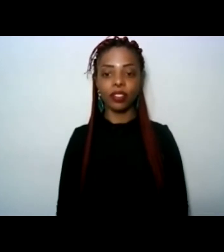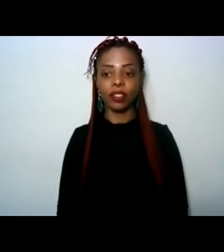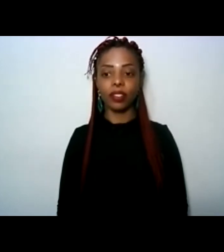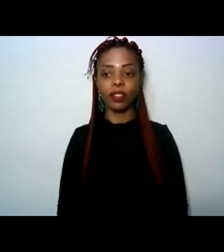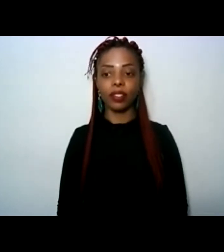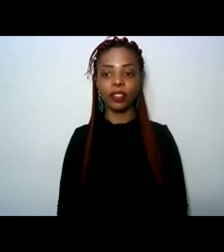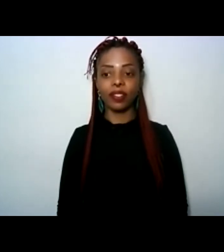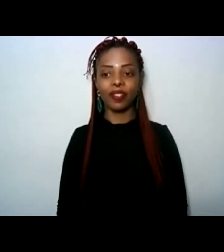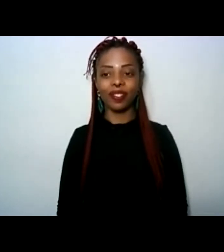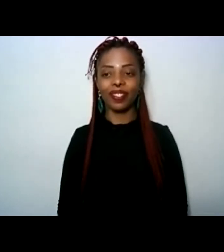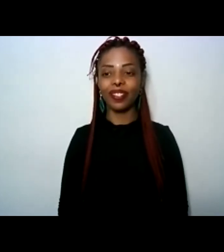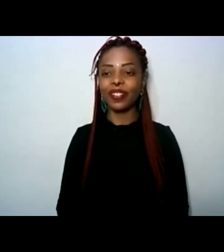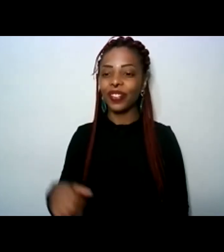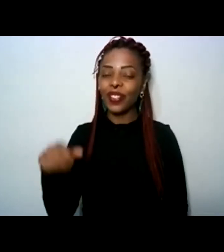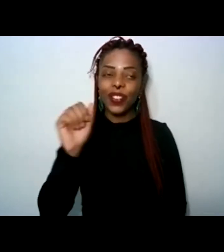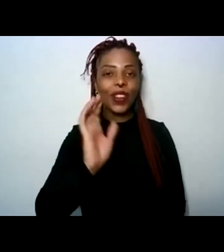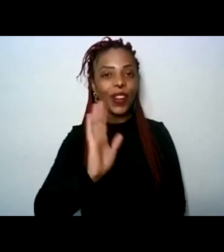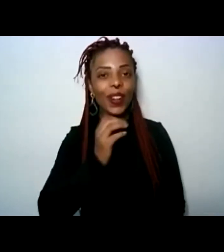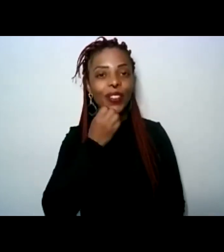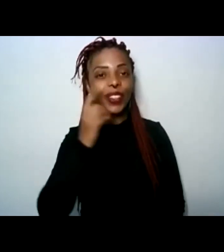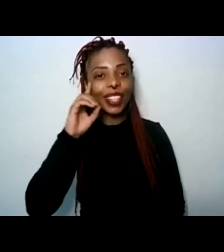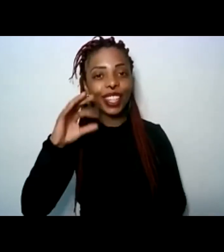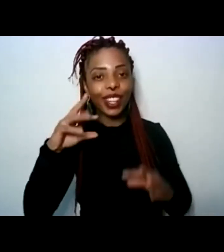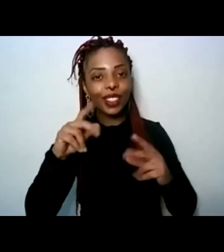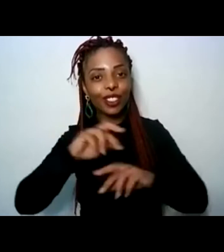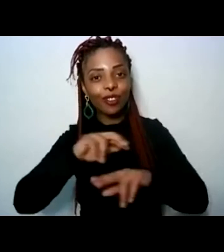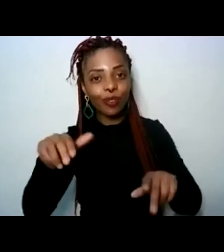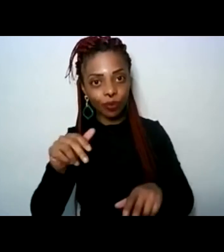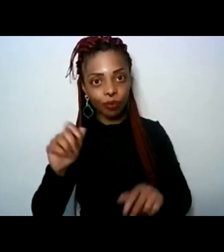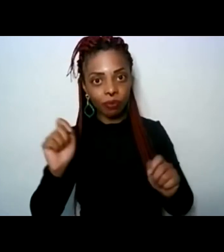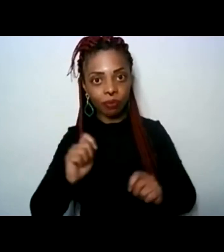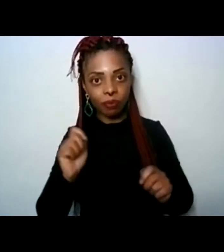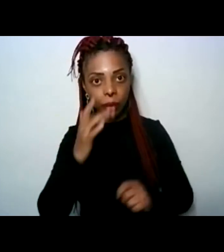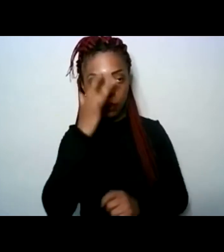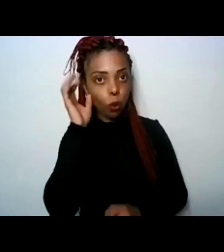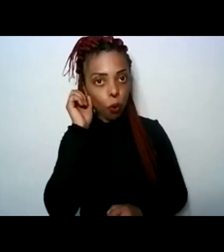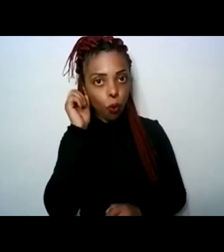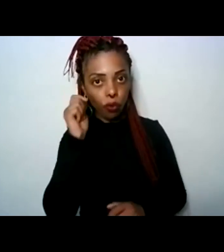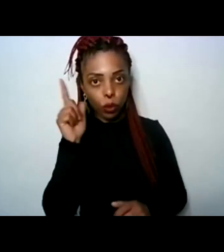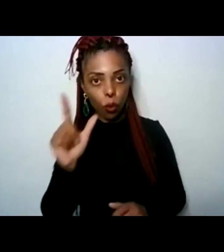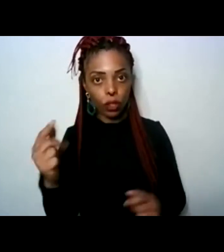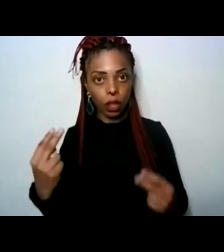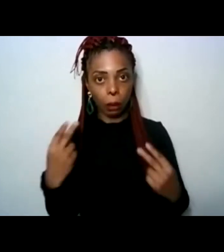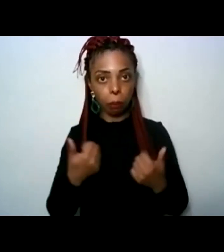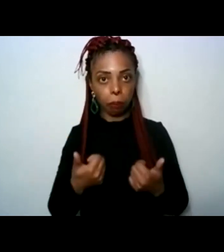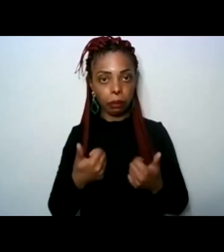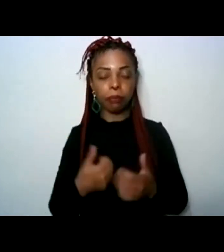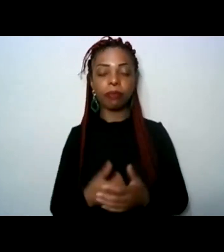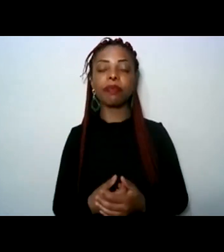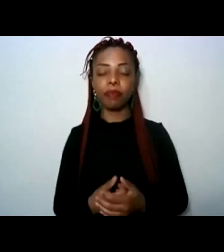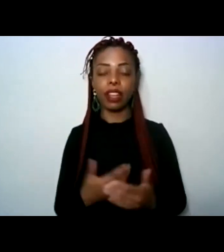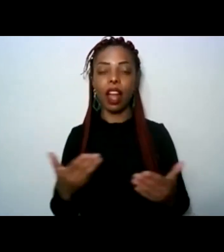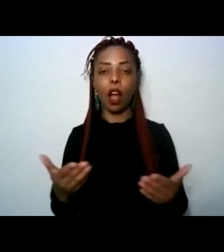Olá, bom dia a todas e todos. Vocês me ouvem bem? Sim? Bom, inicialmente eu gostaria de parabenizar a